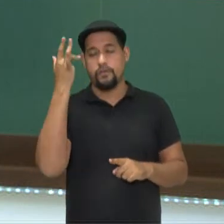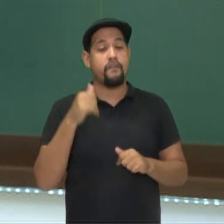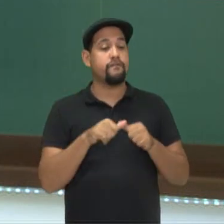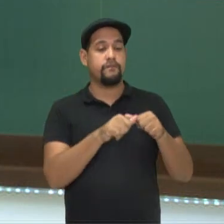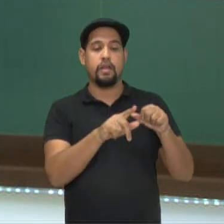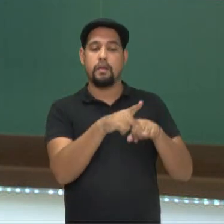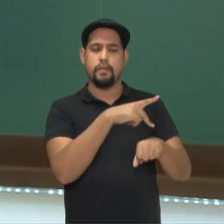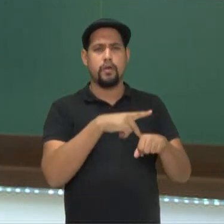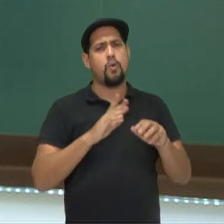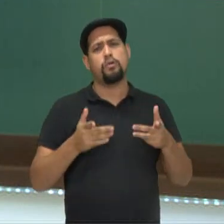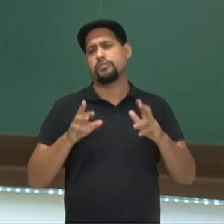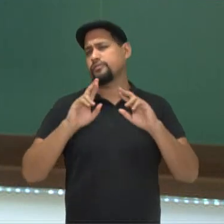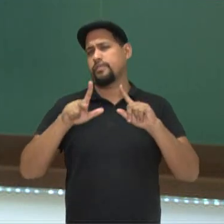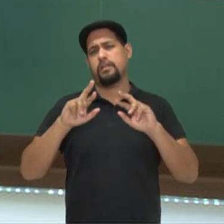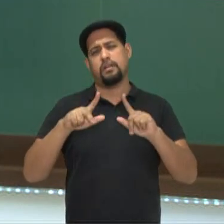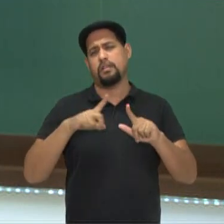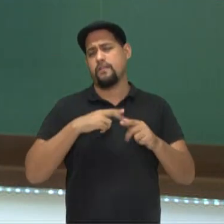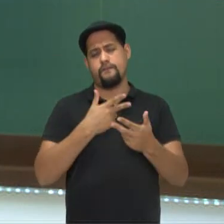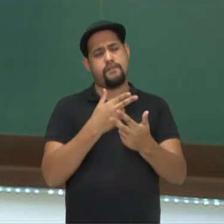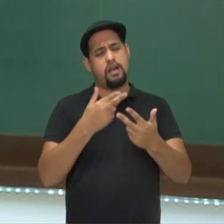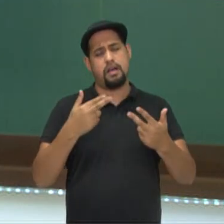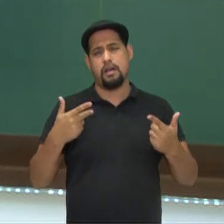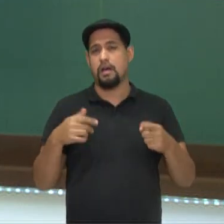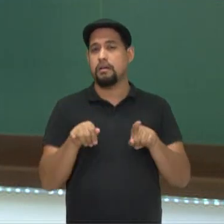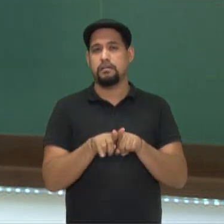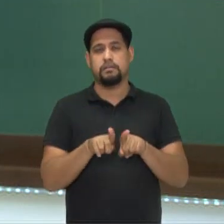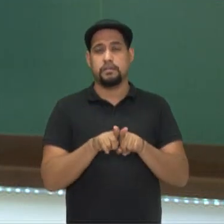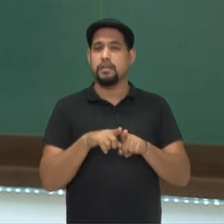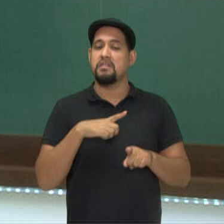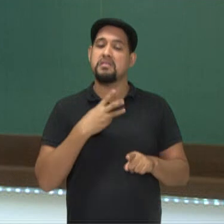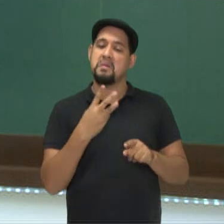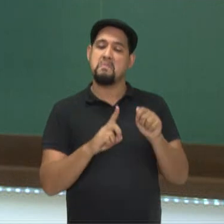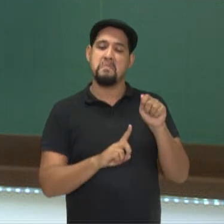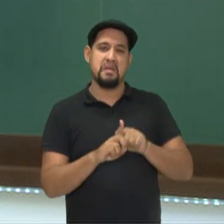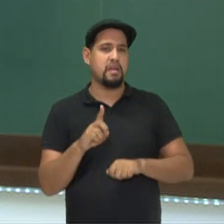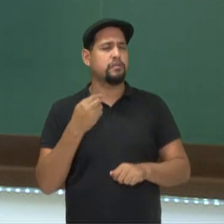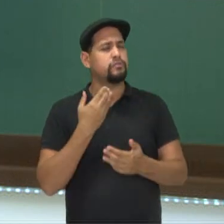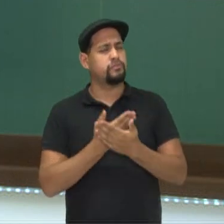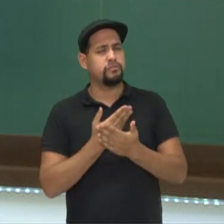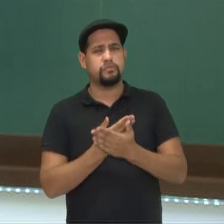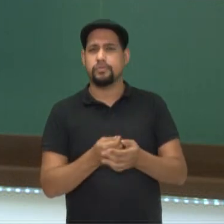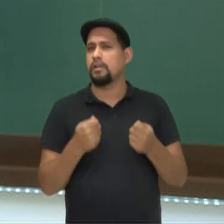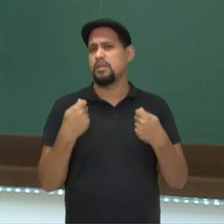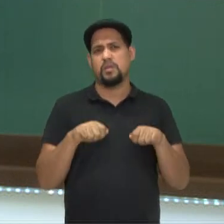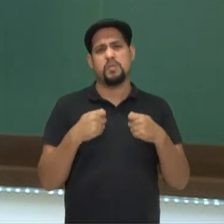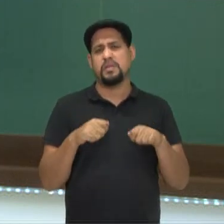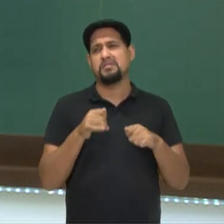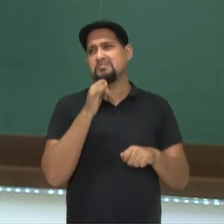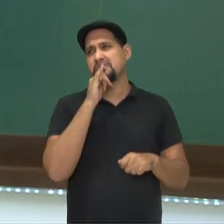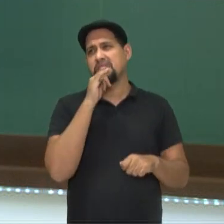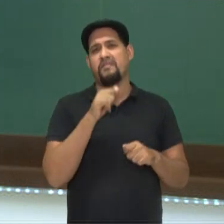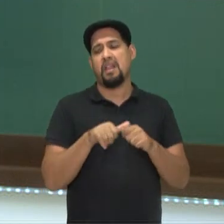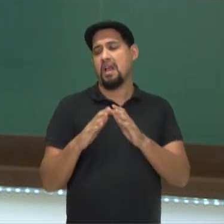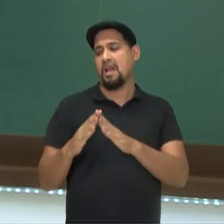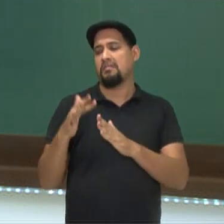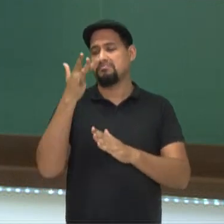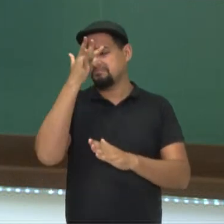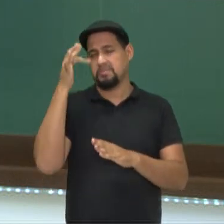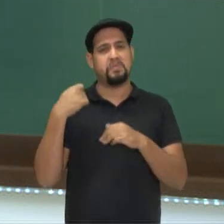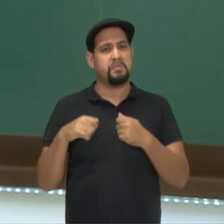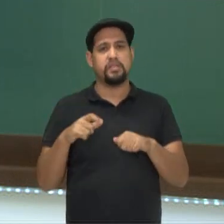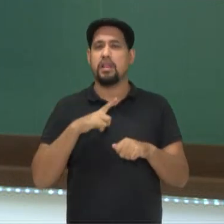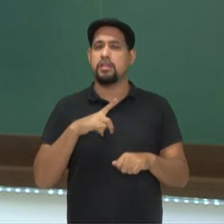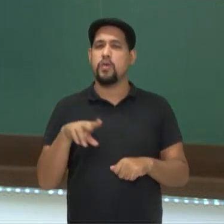país. Hoje em dia tem outras formas de intercâmbio, né? Ficam 3 meses, estuda, não precisa mais ficar na casa de ninguém. Tem